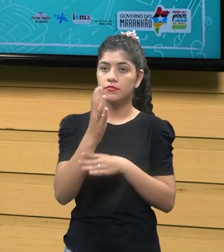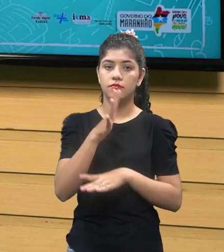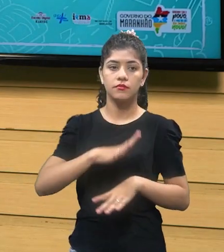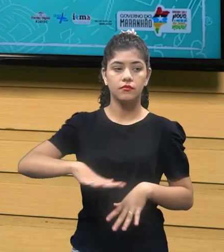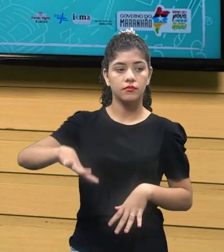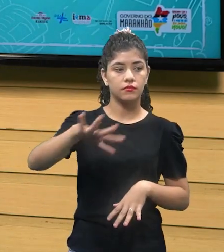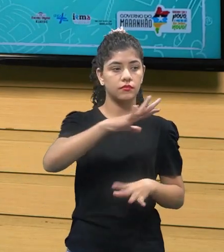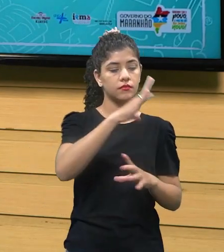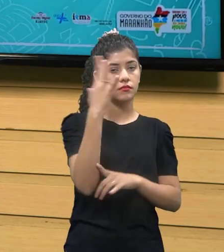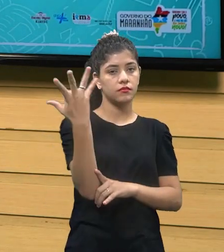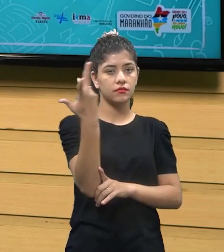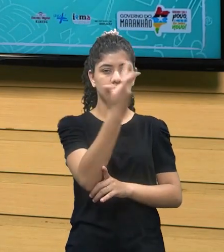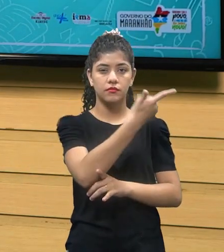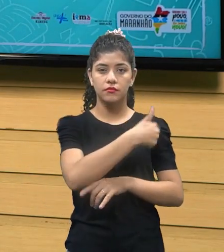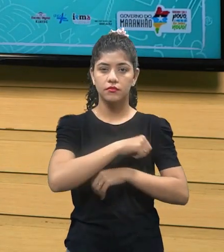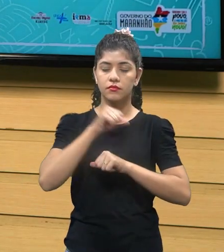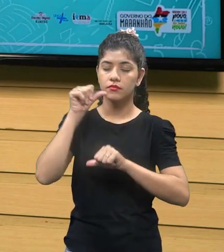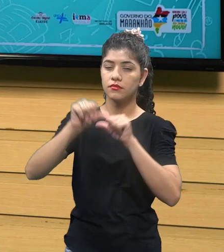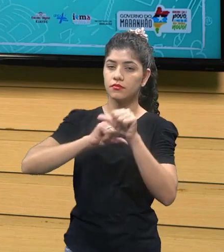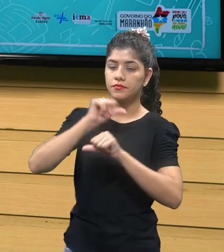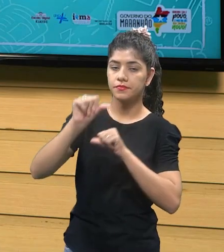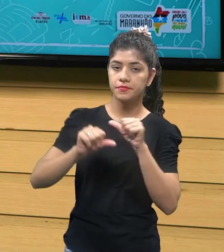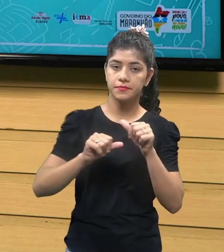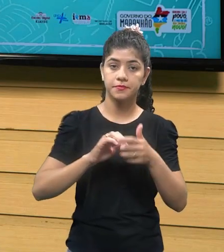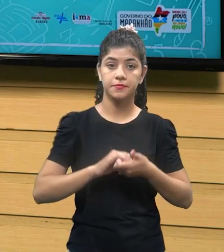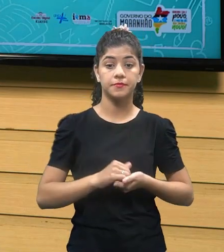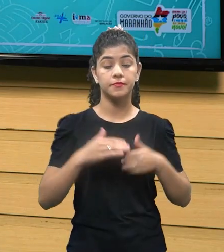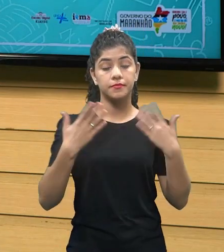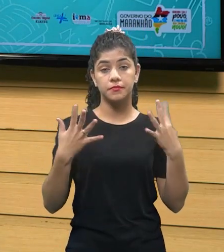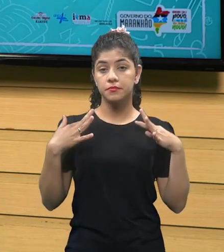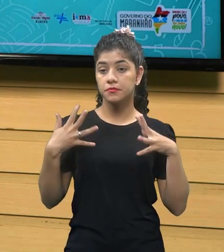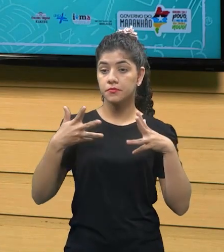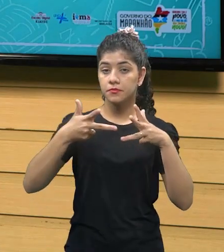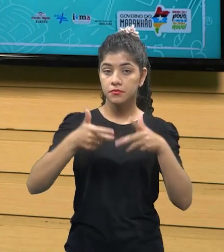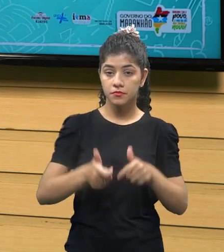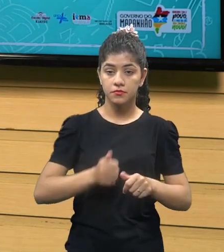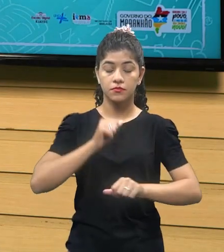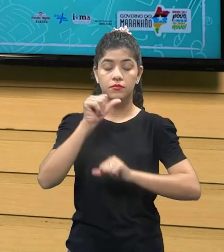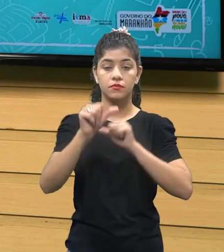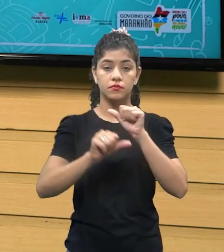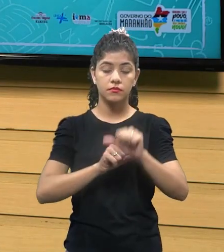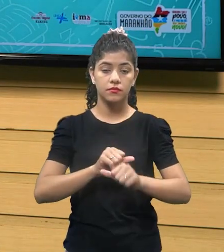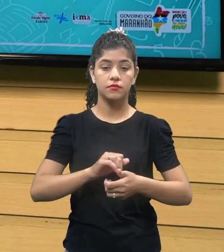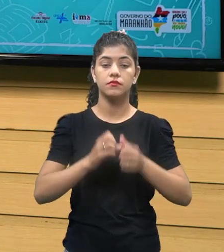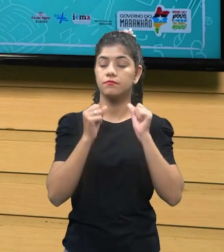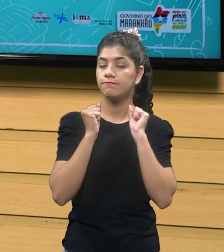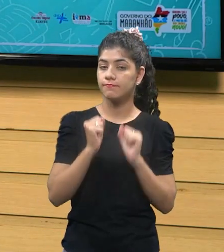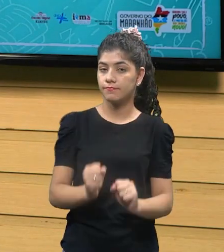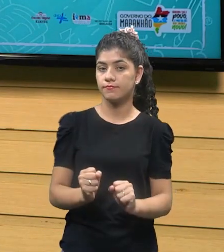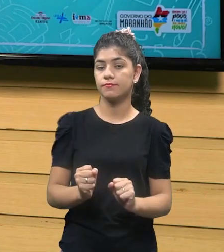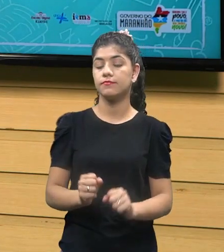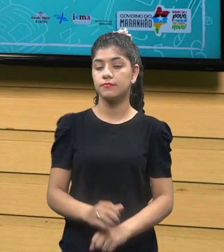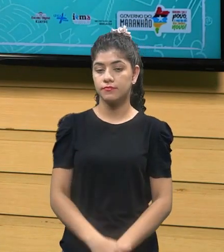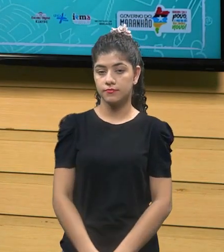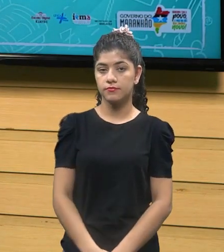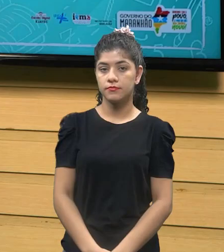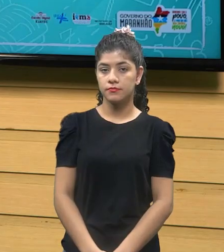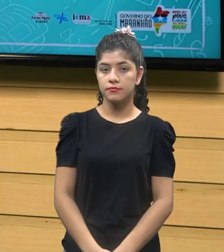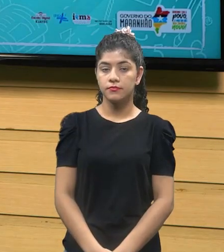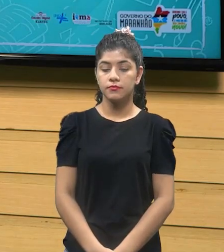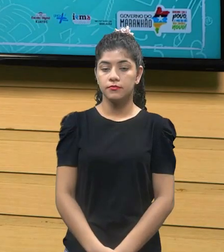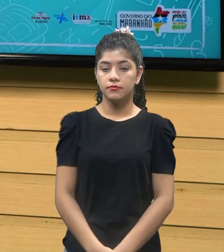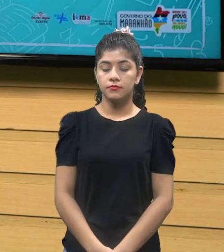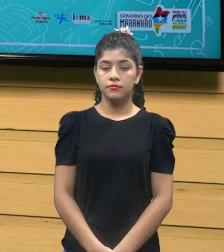ambientes, recriar, modificar. Então tudo isso aqui é possível através do